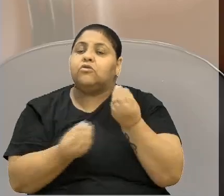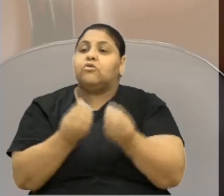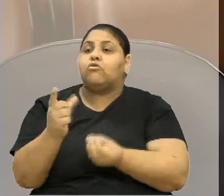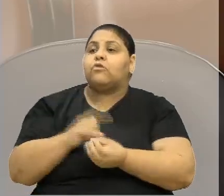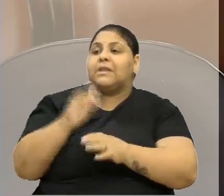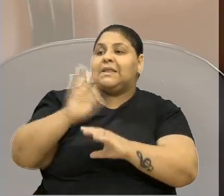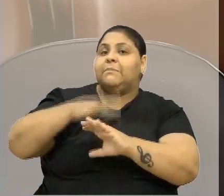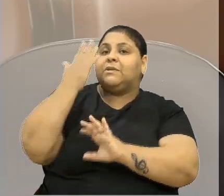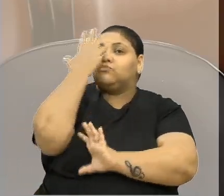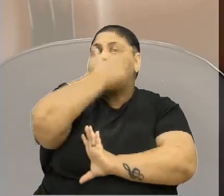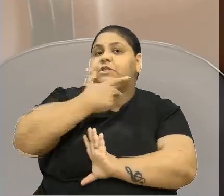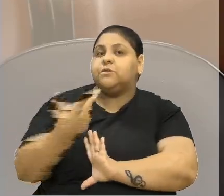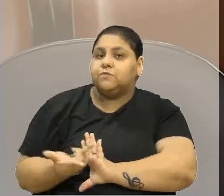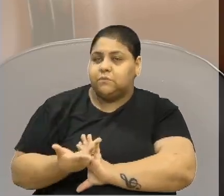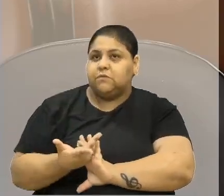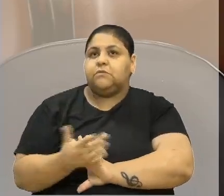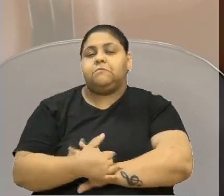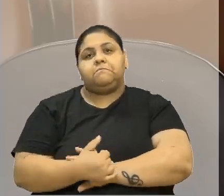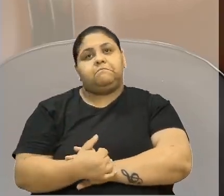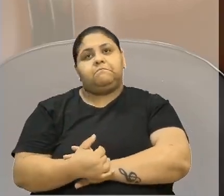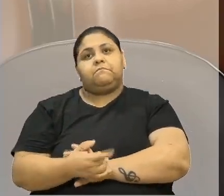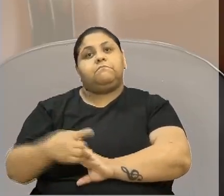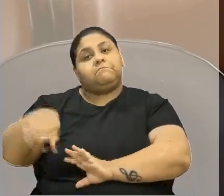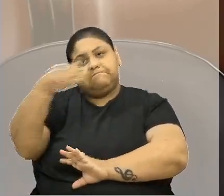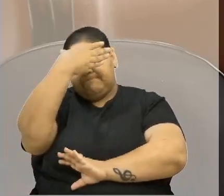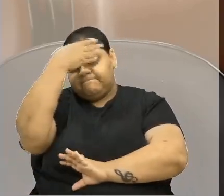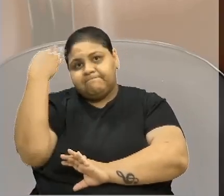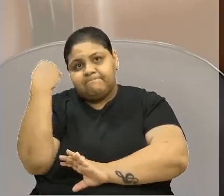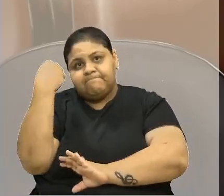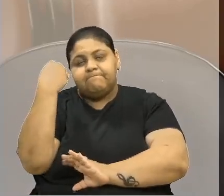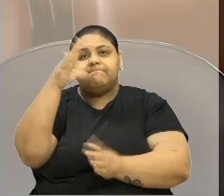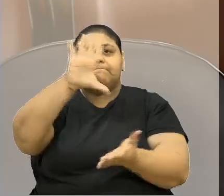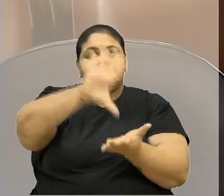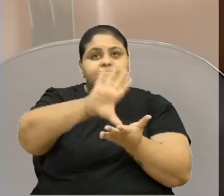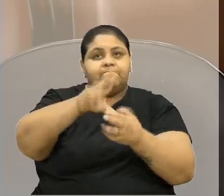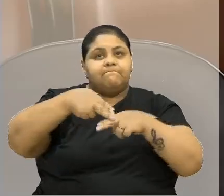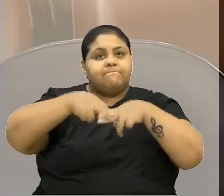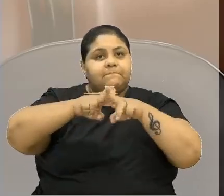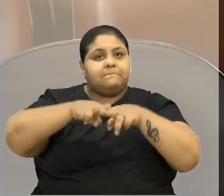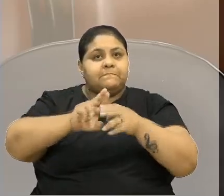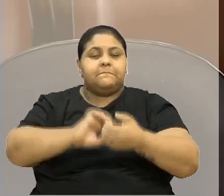mais bonito. E a gente está esquecendo nossas praças e parques.